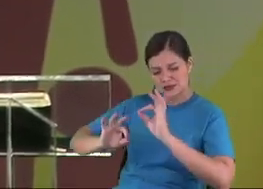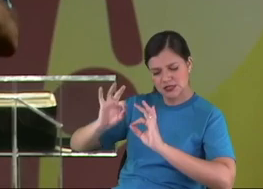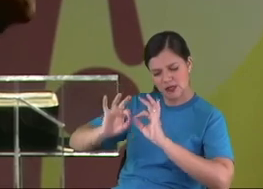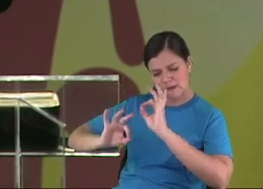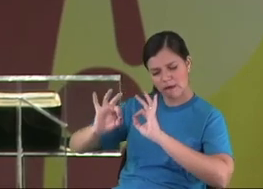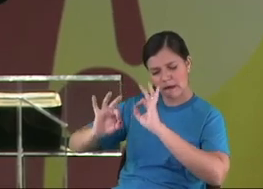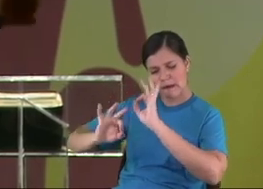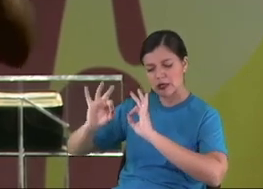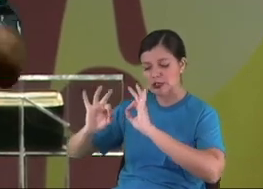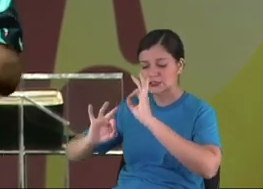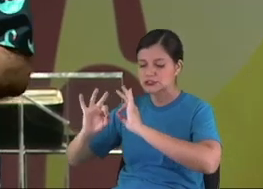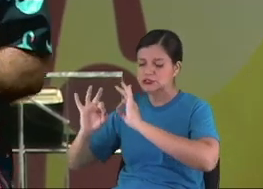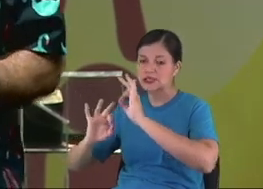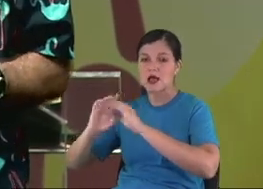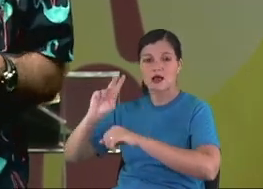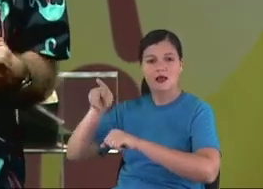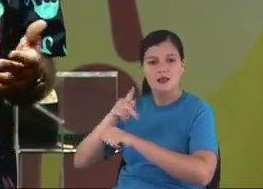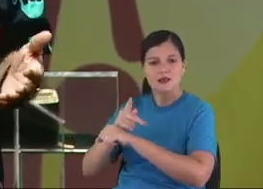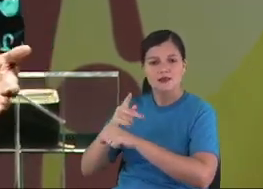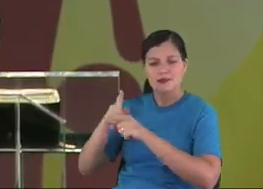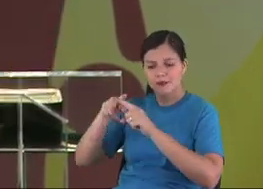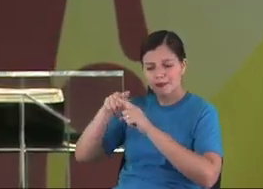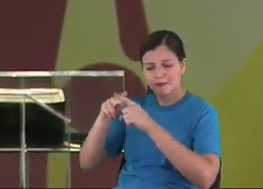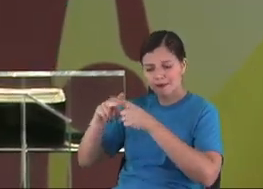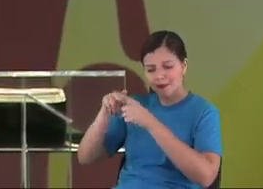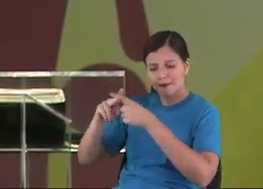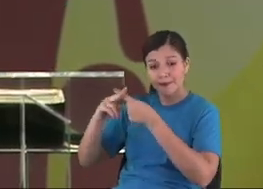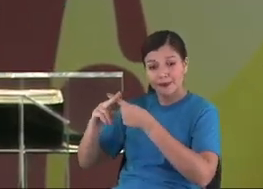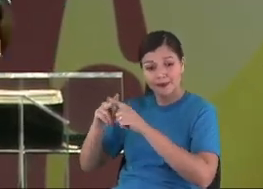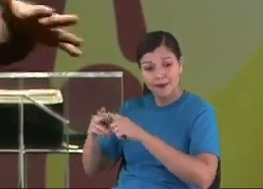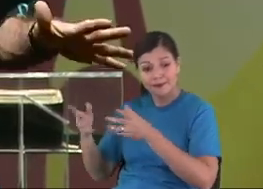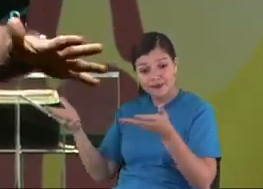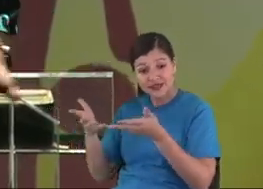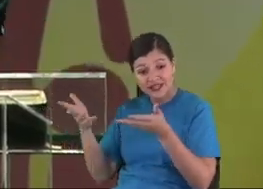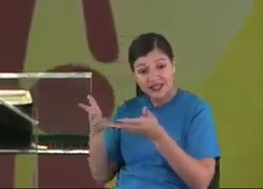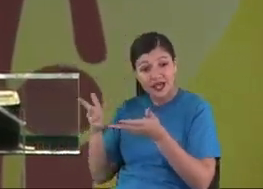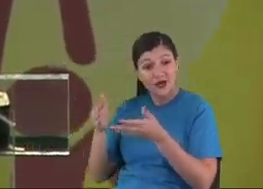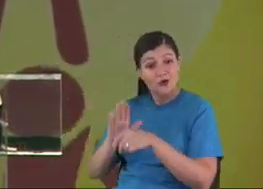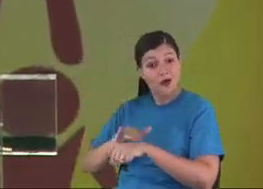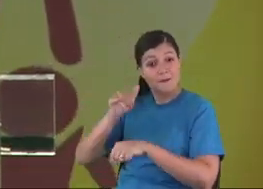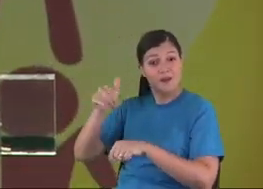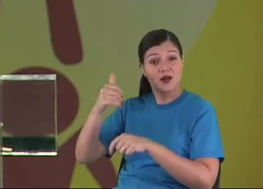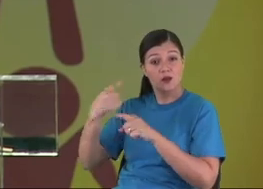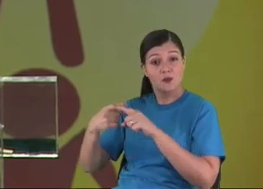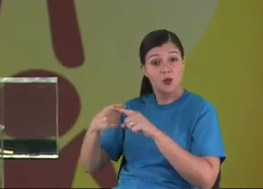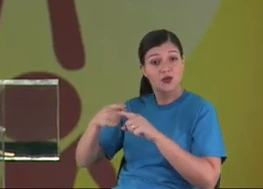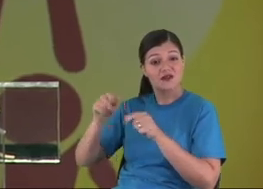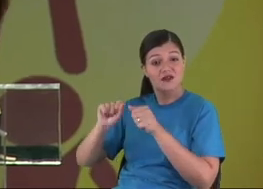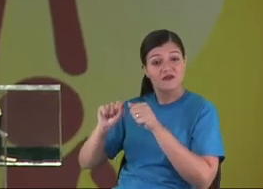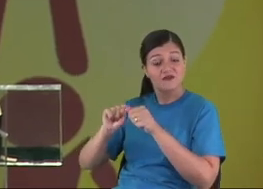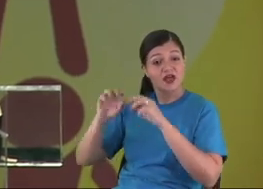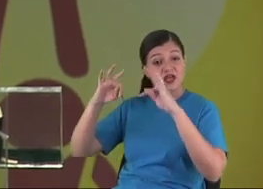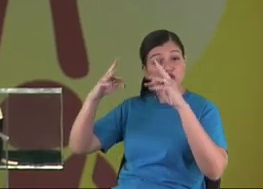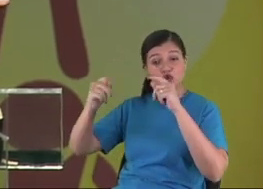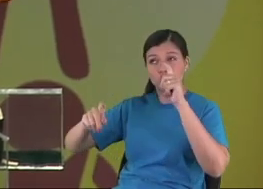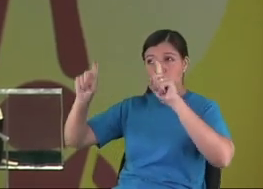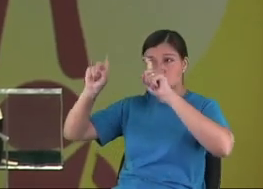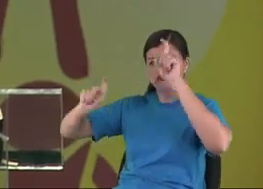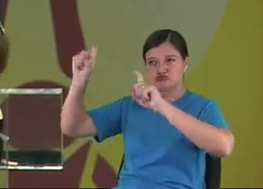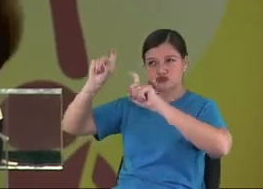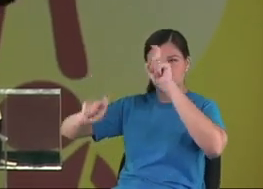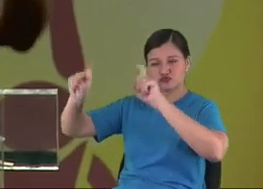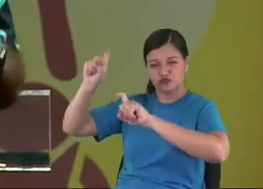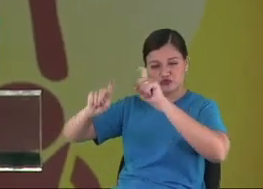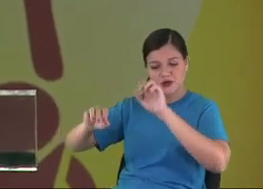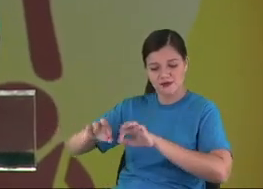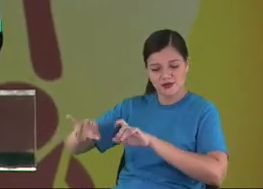depois fazer um que ia para o ar. E ele disse, agora ficou muito bom, porque você faz tudo no computador. Você faz no computador e você já faz experimento com aquilo